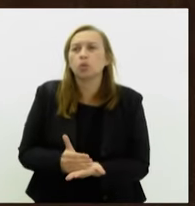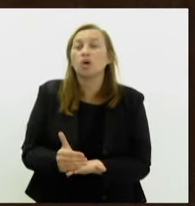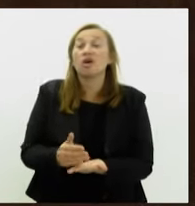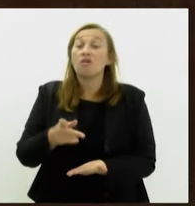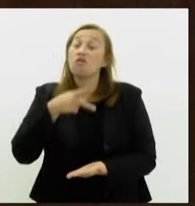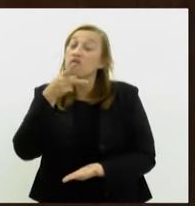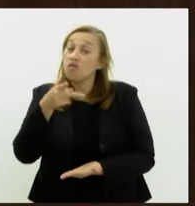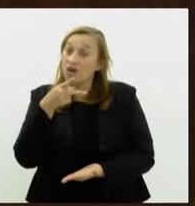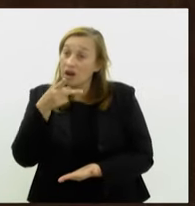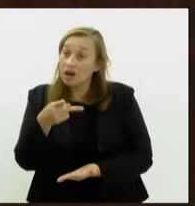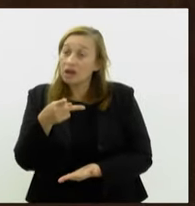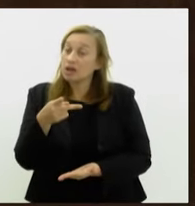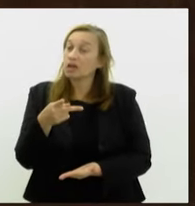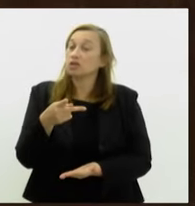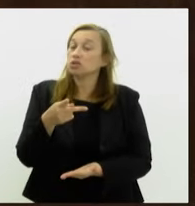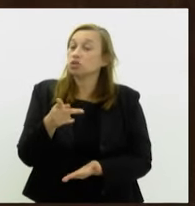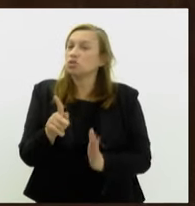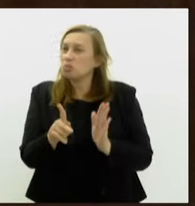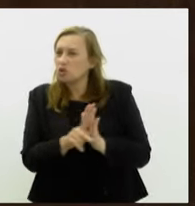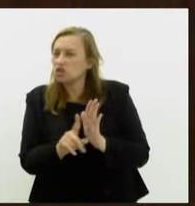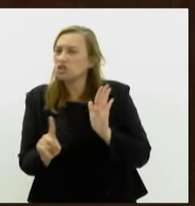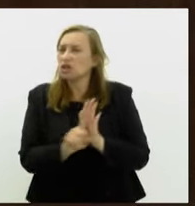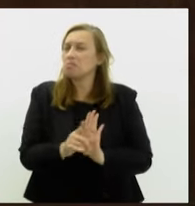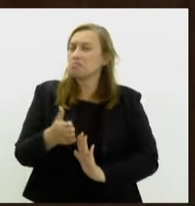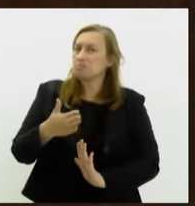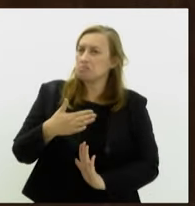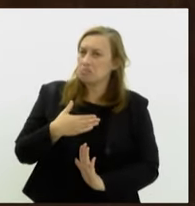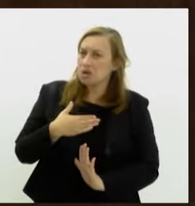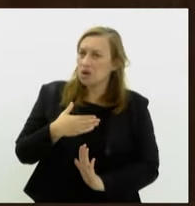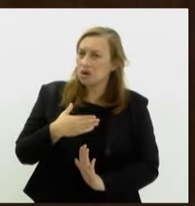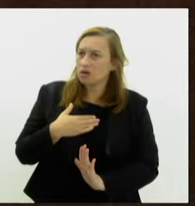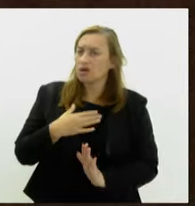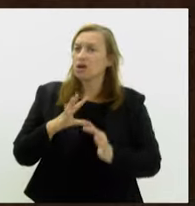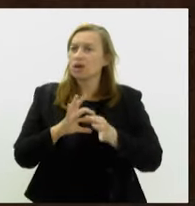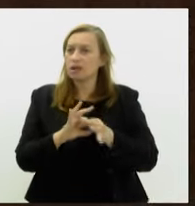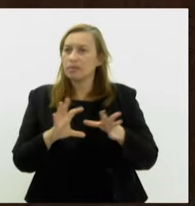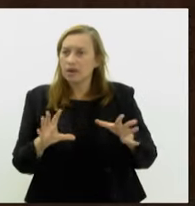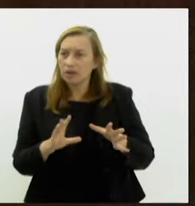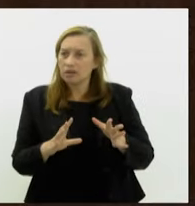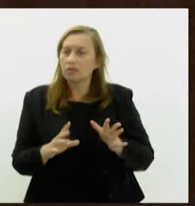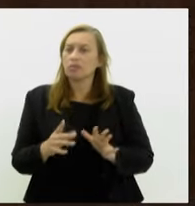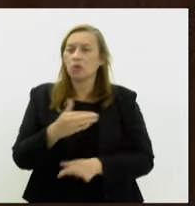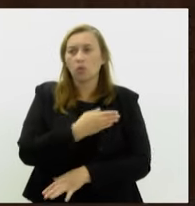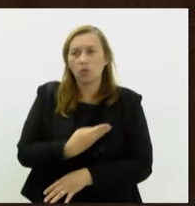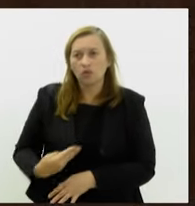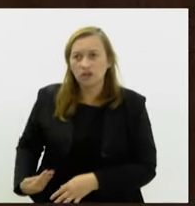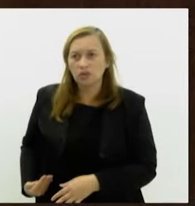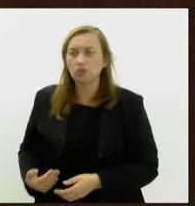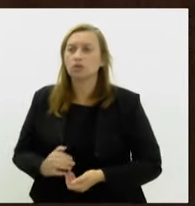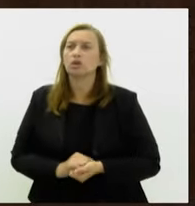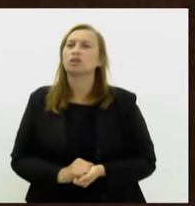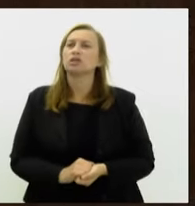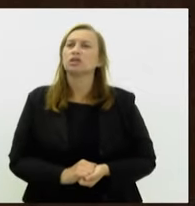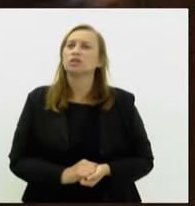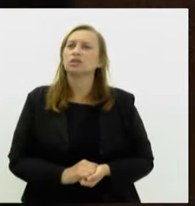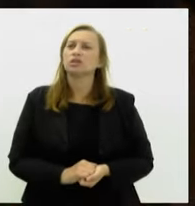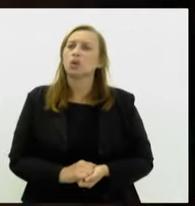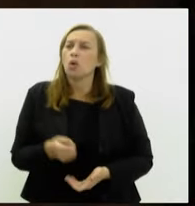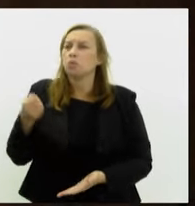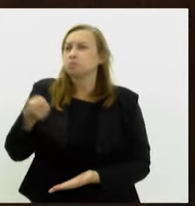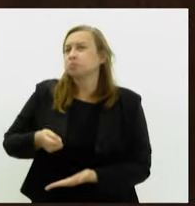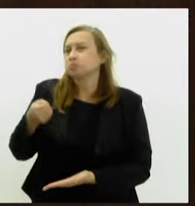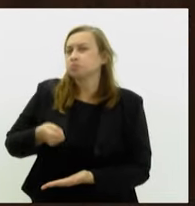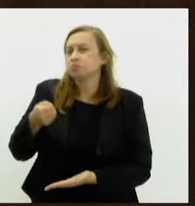falei a respeito de projeto de lei de minha autoria sancionado pelo governador, que estabelece a obrigação